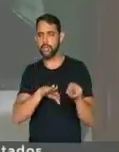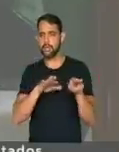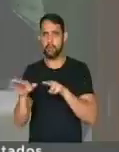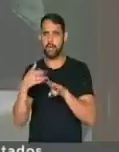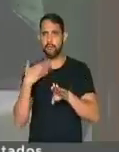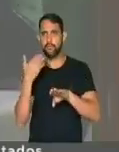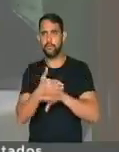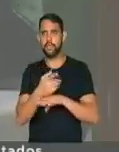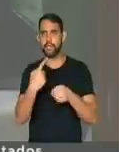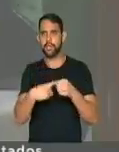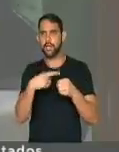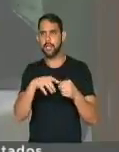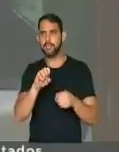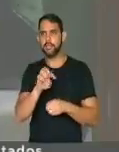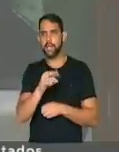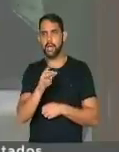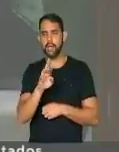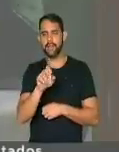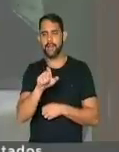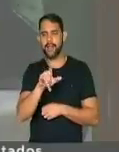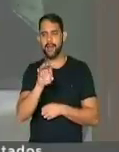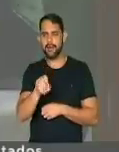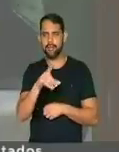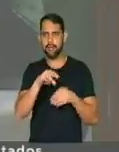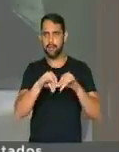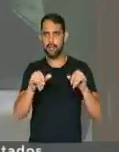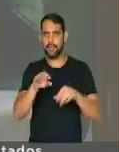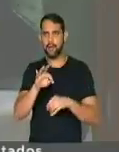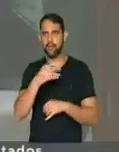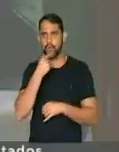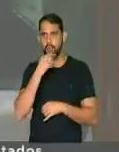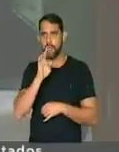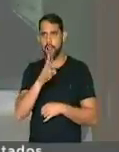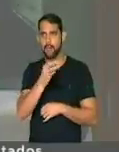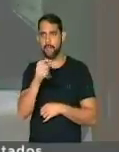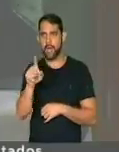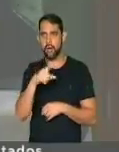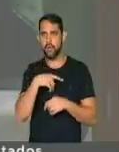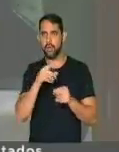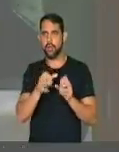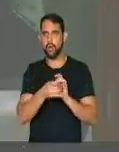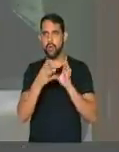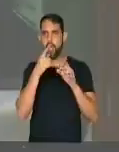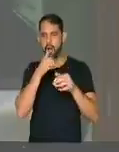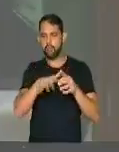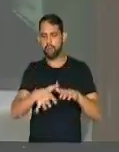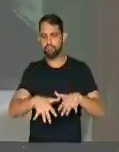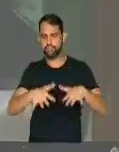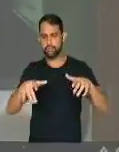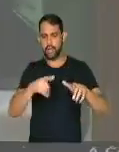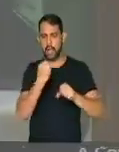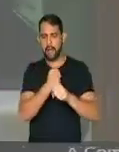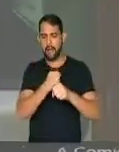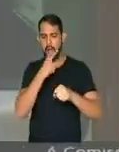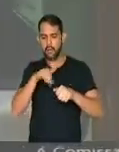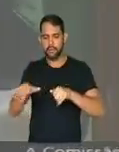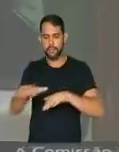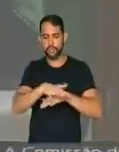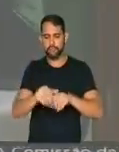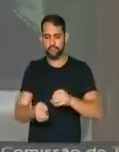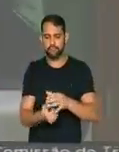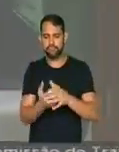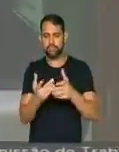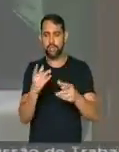chegar em Serra Talhada, lá na terra do Lampião, inaugurar uma barragem que conseguimos com recursos de